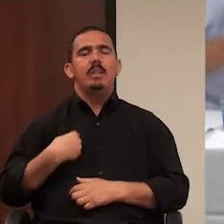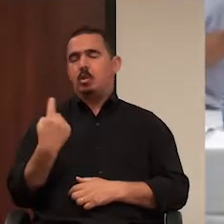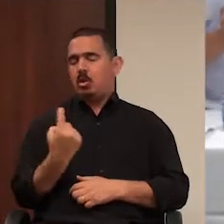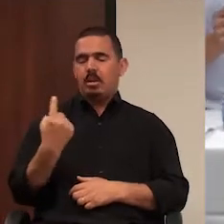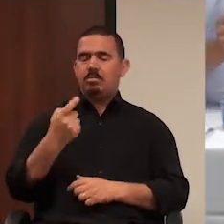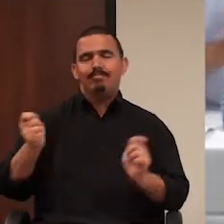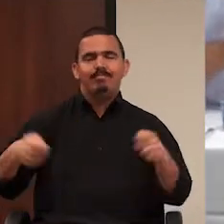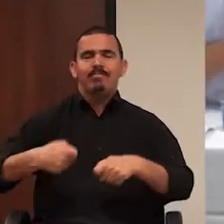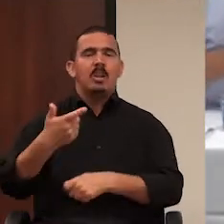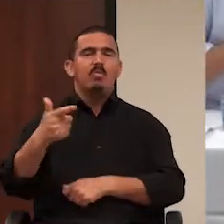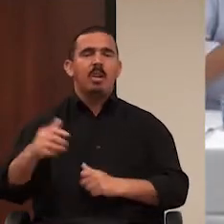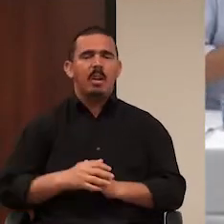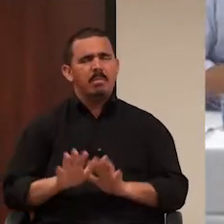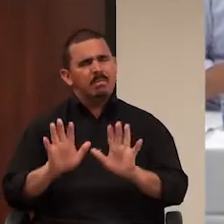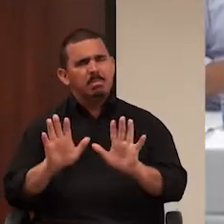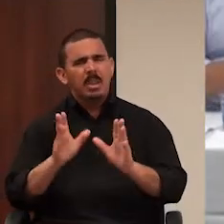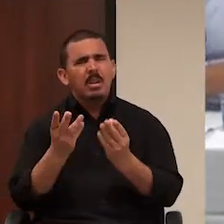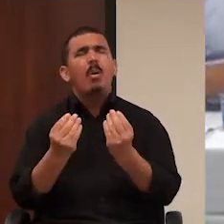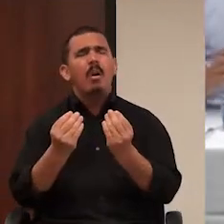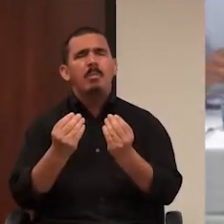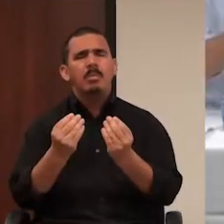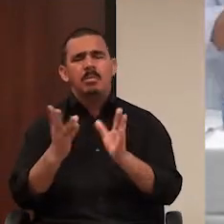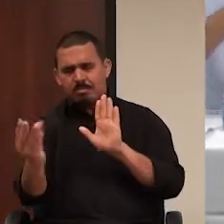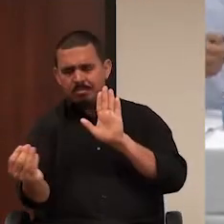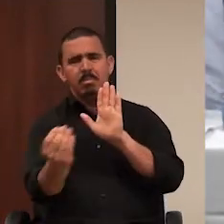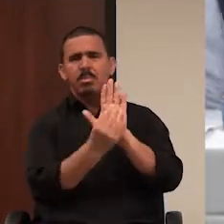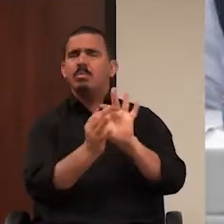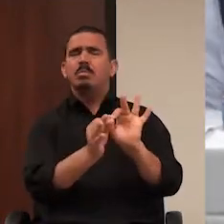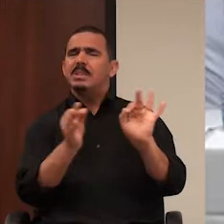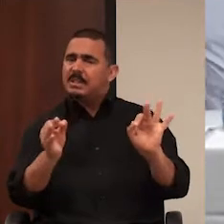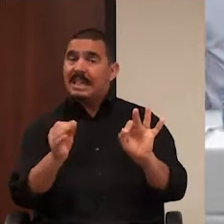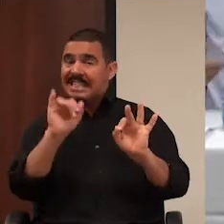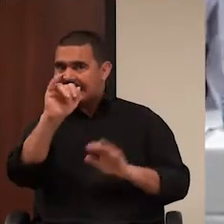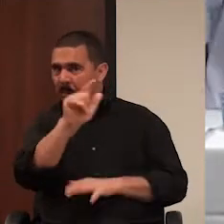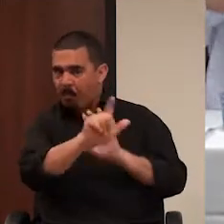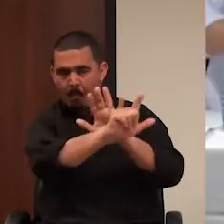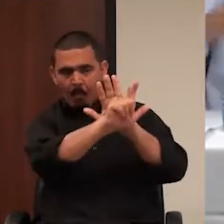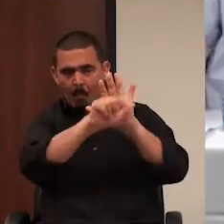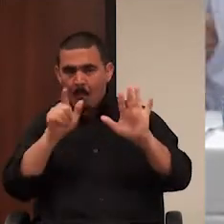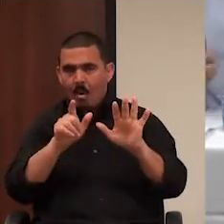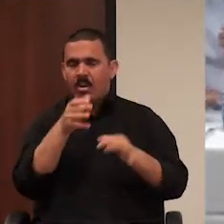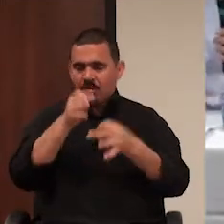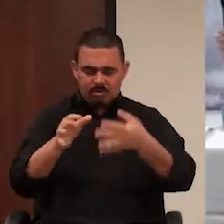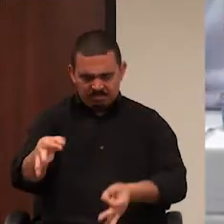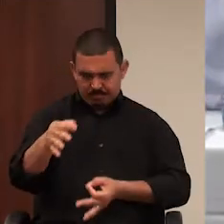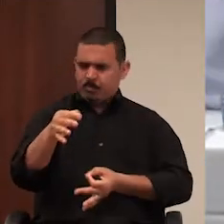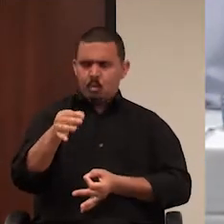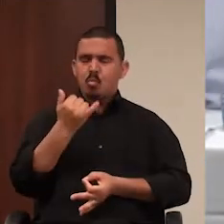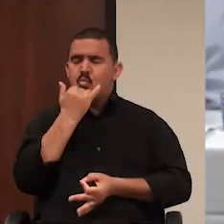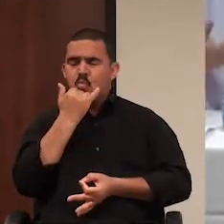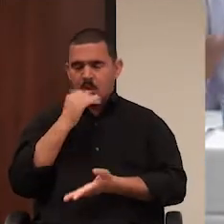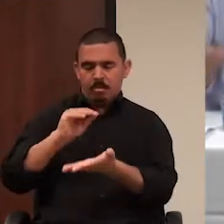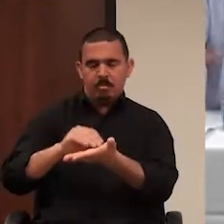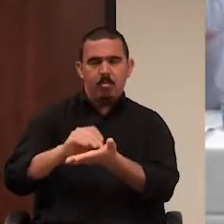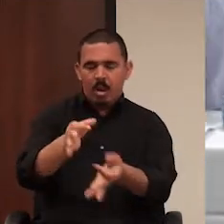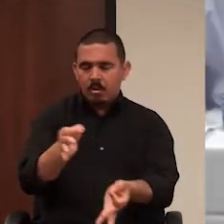Nem se discute muito profundamente, mas por que ela não concorda? Tanto é que você não tem essa frase, muitos juízes falam, volta, porque falta essa frase.